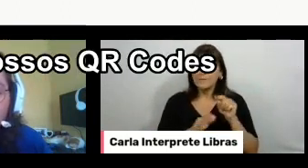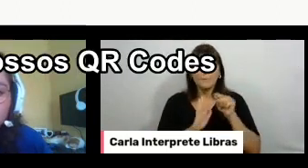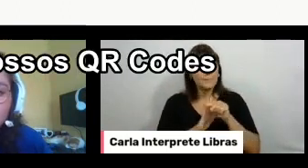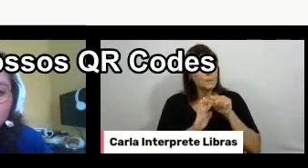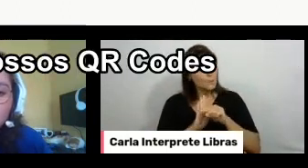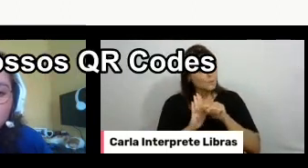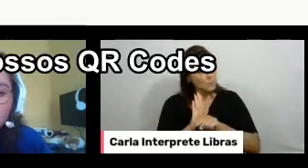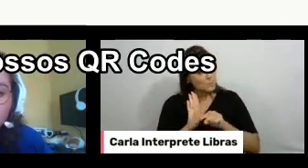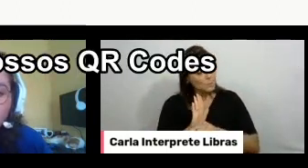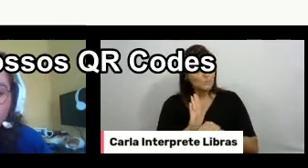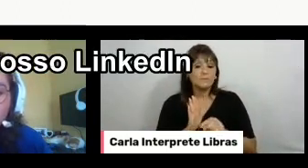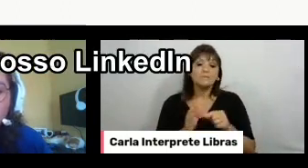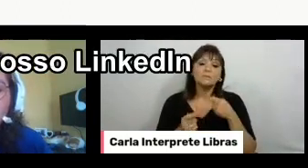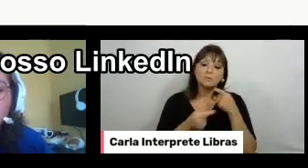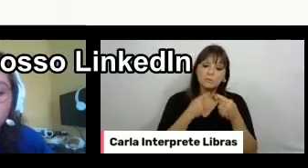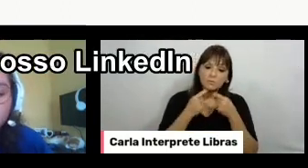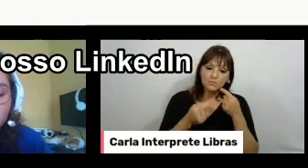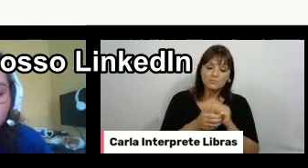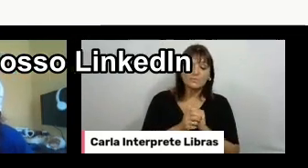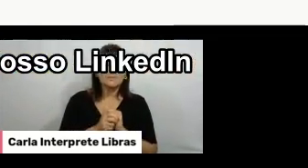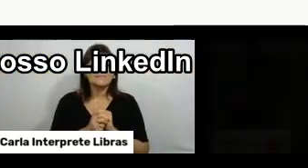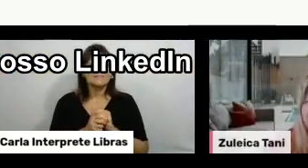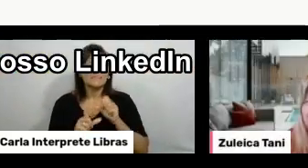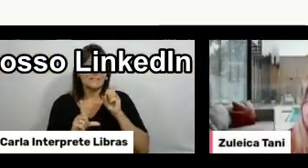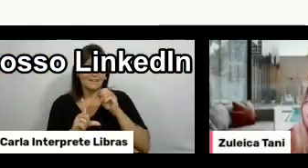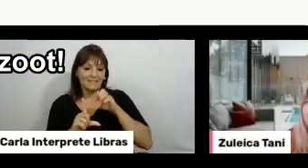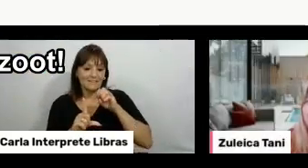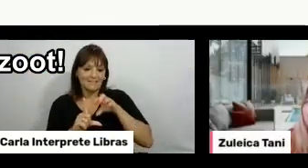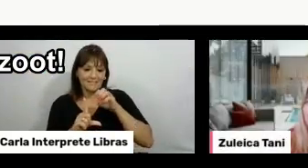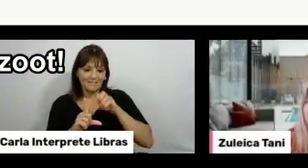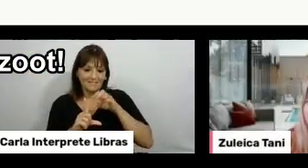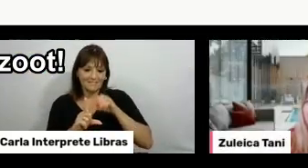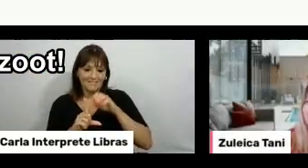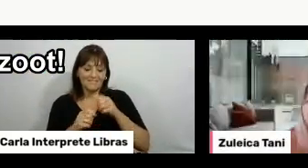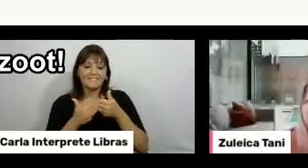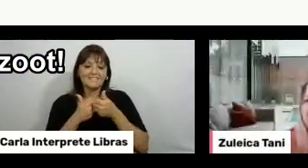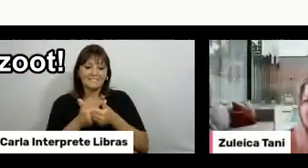e aqui estão os nossos QR Codes para seguir no nosso LinkedIn. Então, Zô,